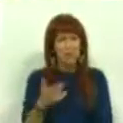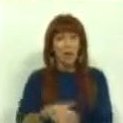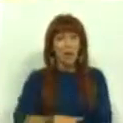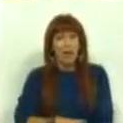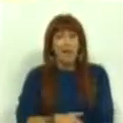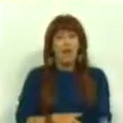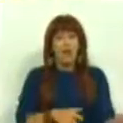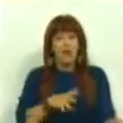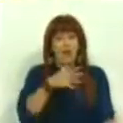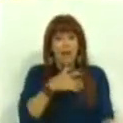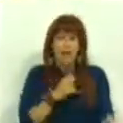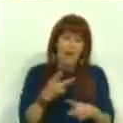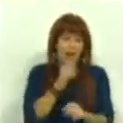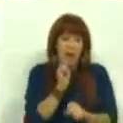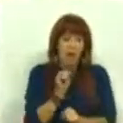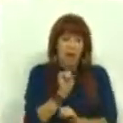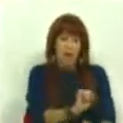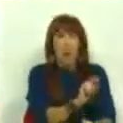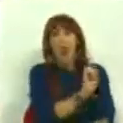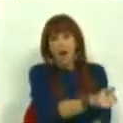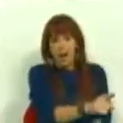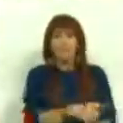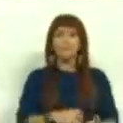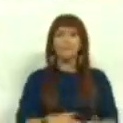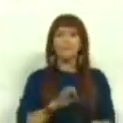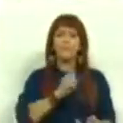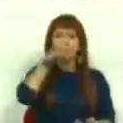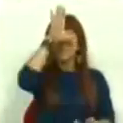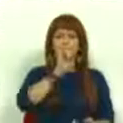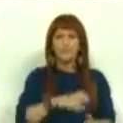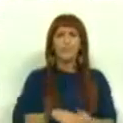é retórica a crítica da oposição. Muito bem. E, Sr.